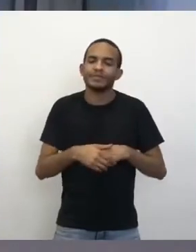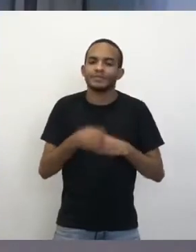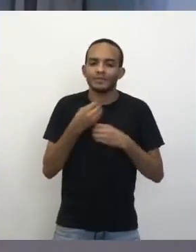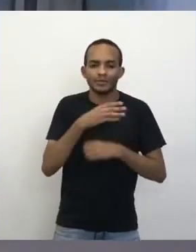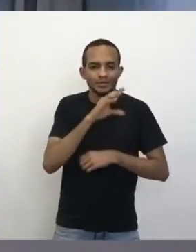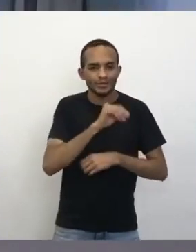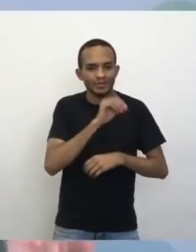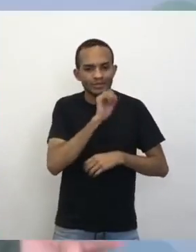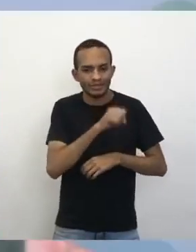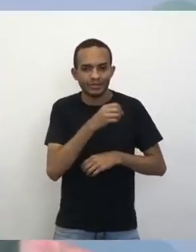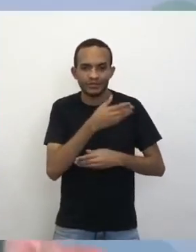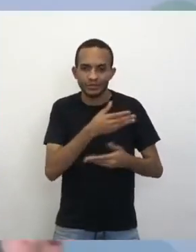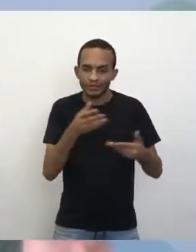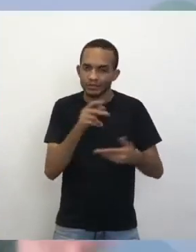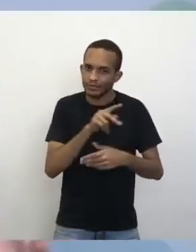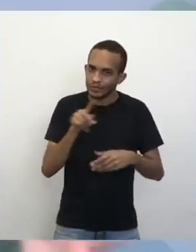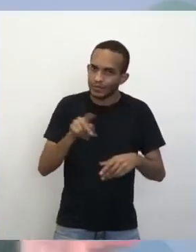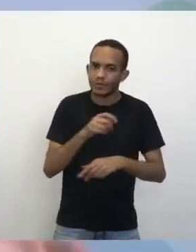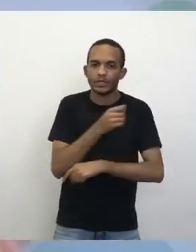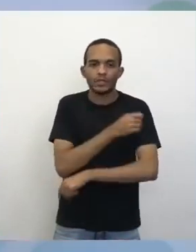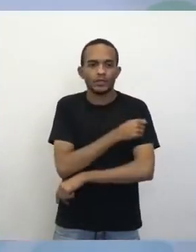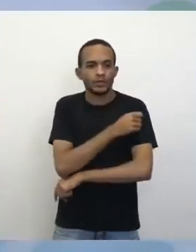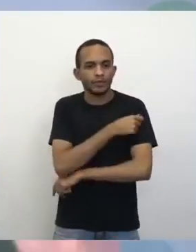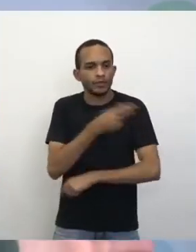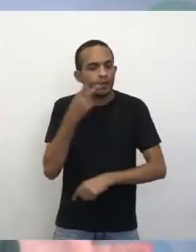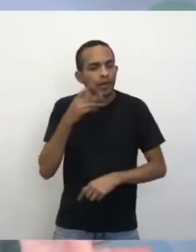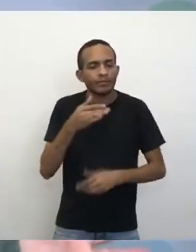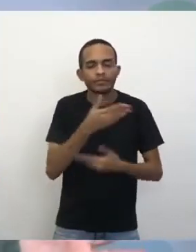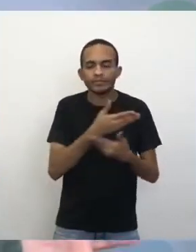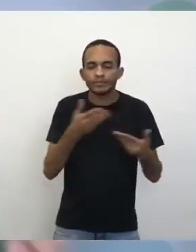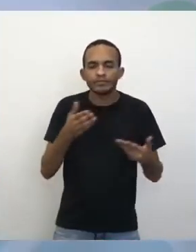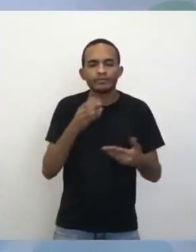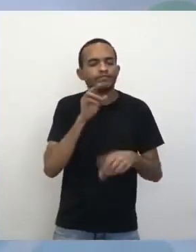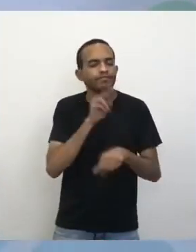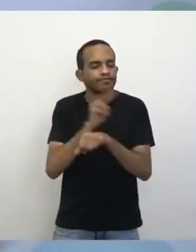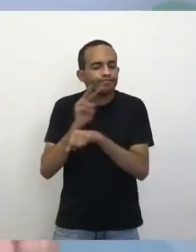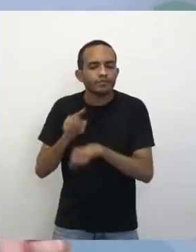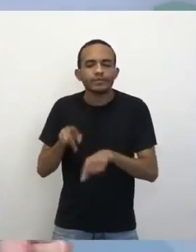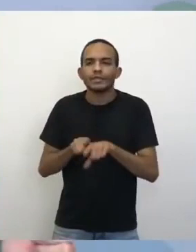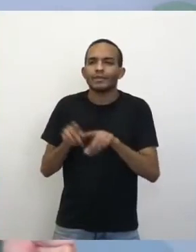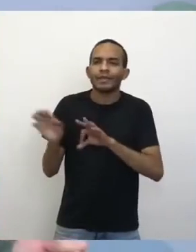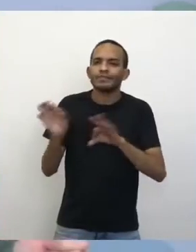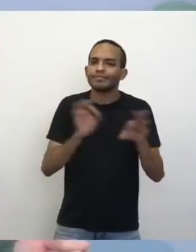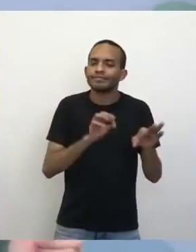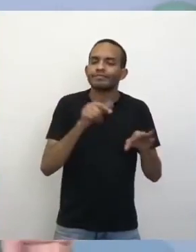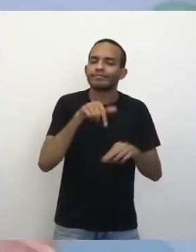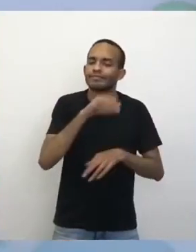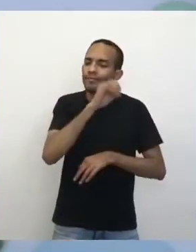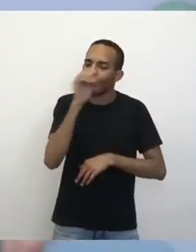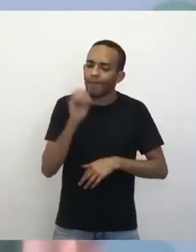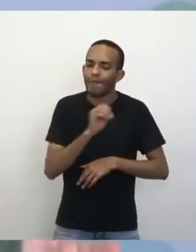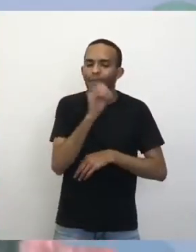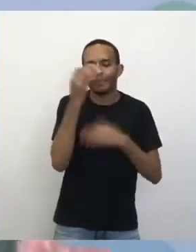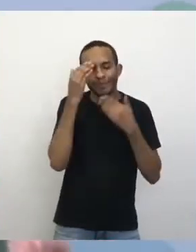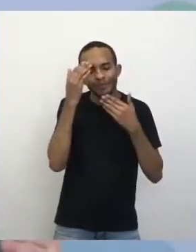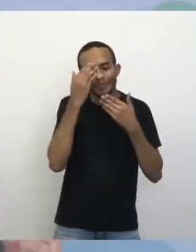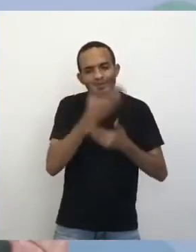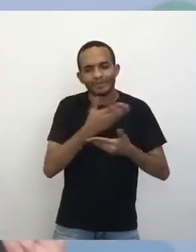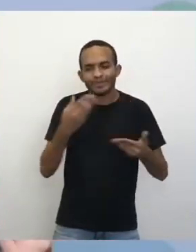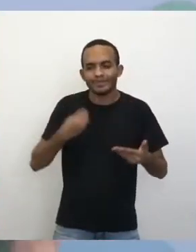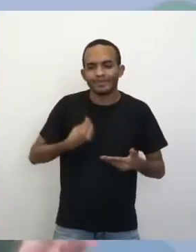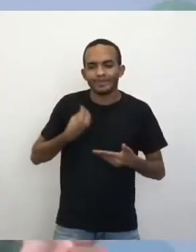noite, professores, alunos, pais, responsáveis, todo mundo que sempre acompanha as nossas aulas aqui no Centro de Mídias. Então, participem da